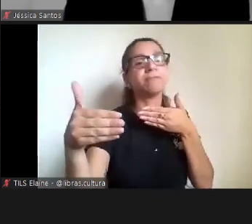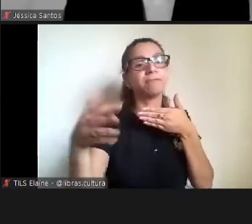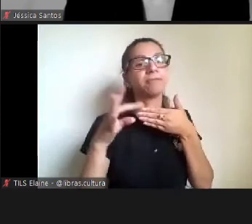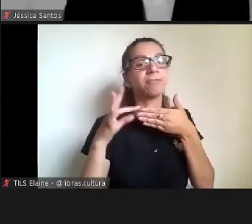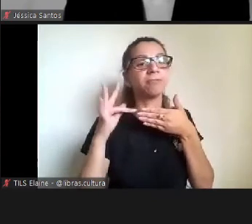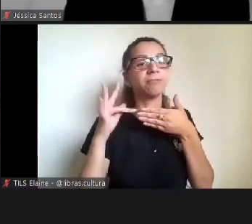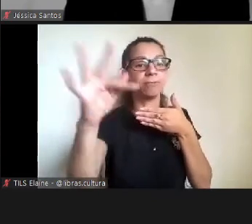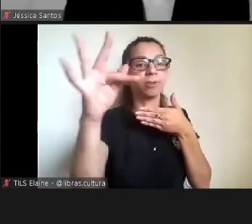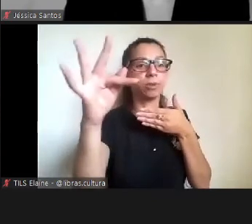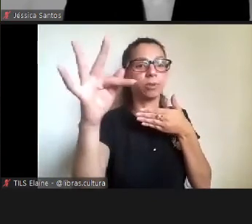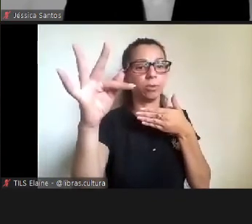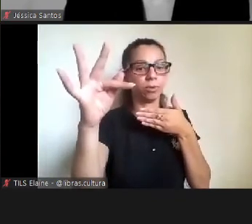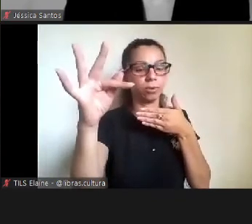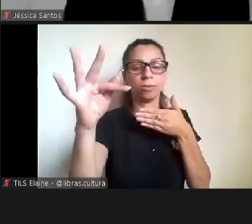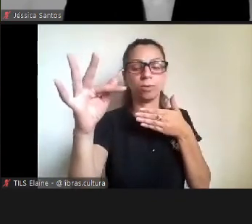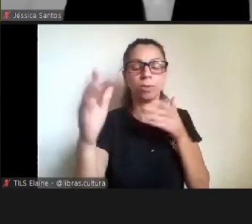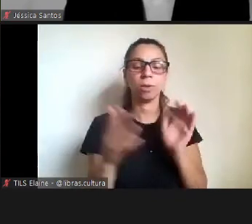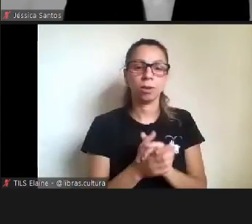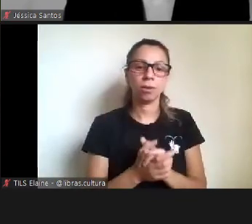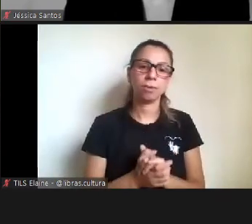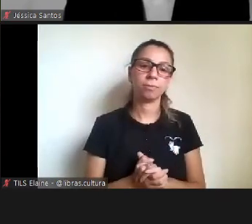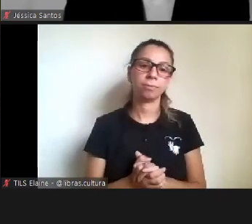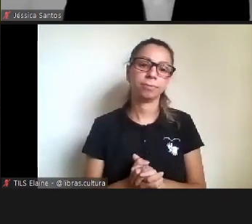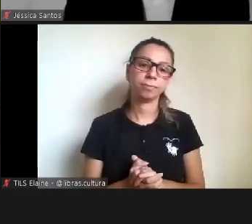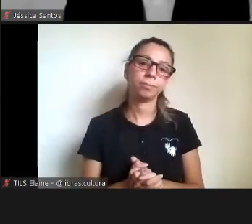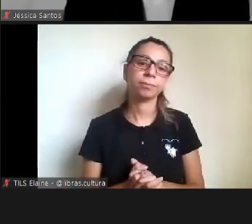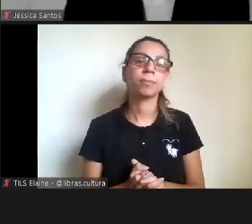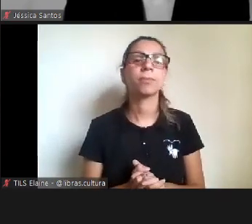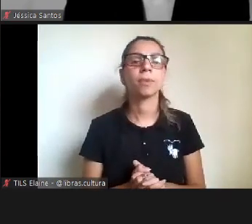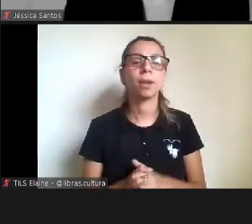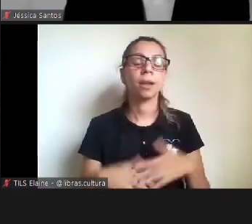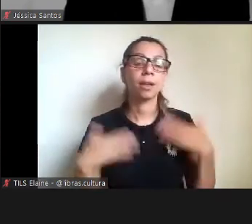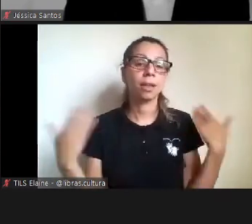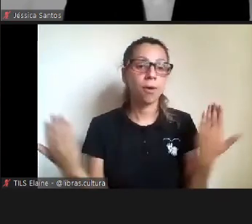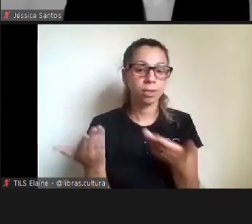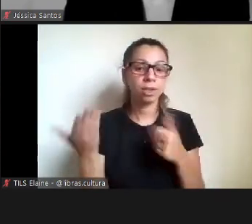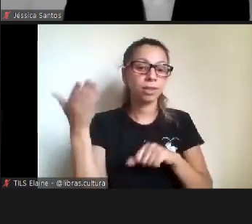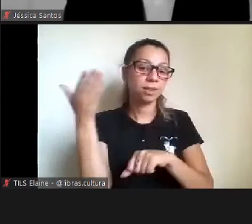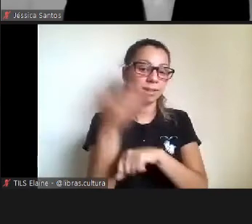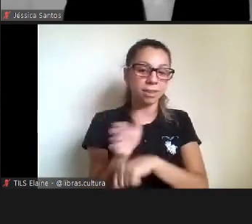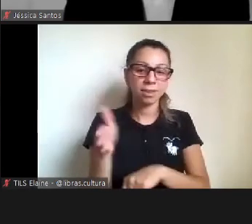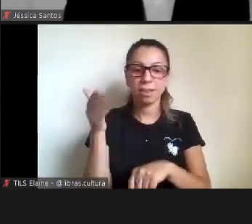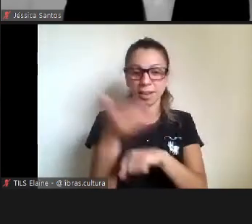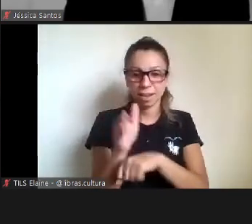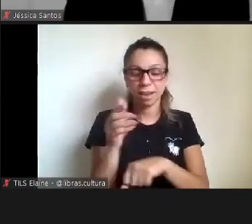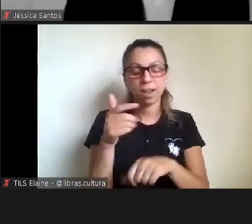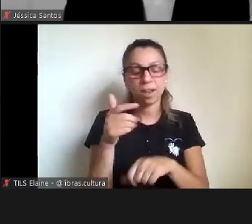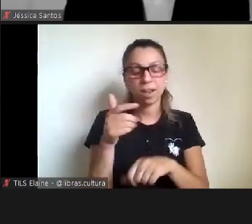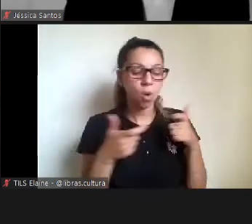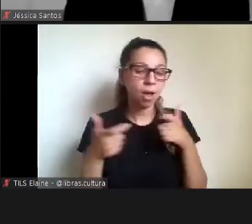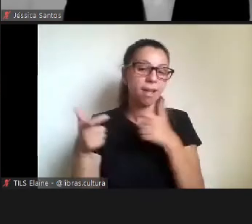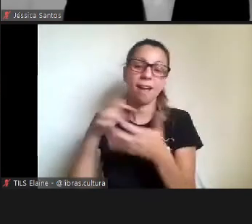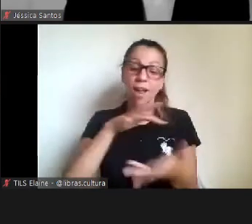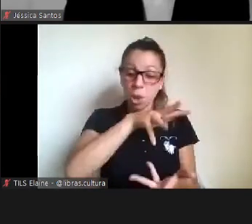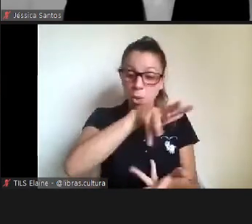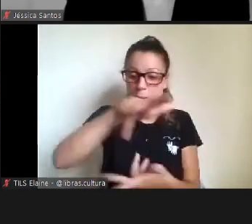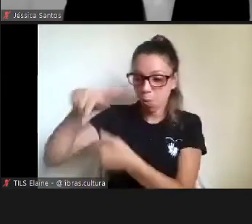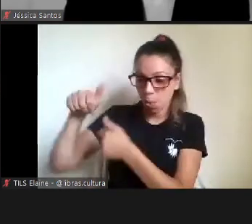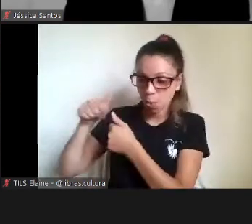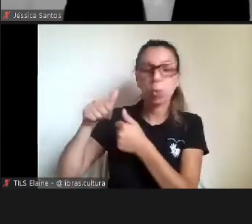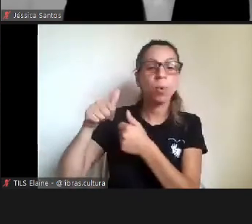fim para algumas coisas que precisa ser dado mesmo, né? E a gente ensaia o nosso lugar no mundo, a gente